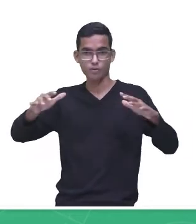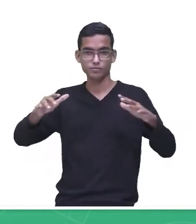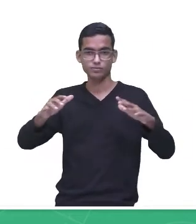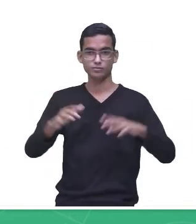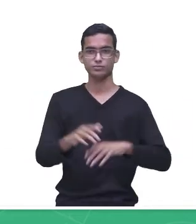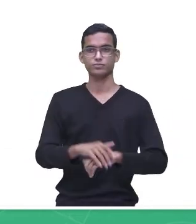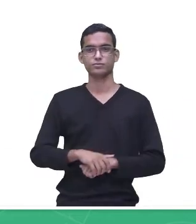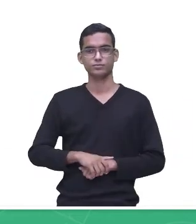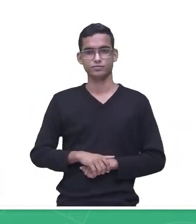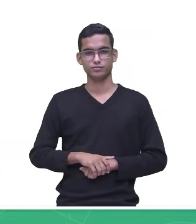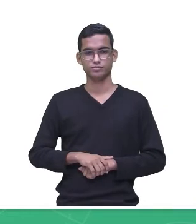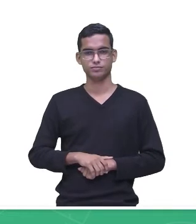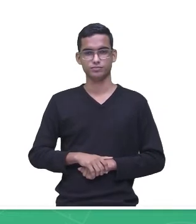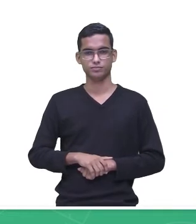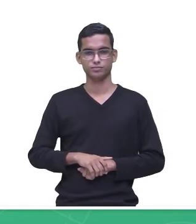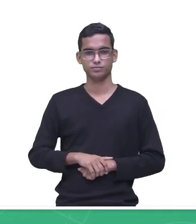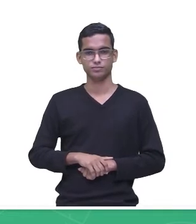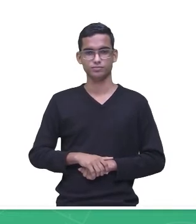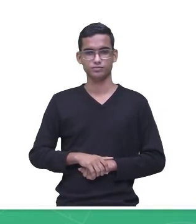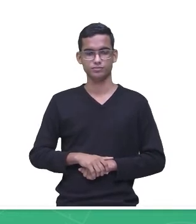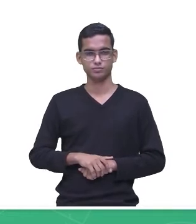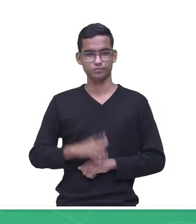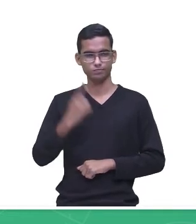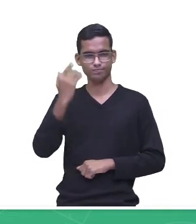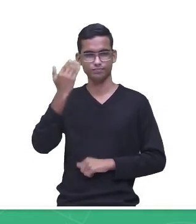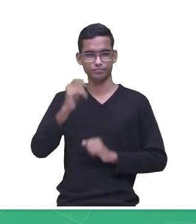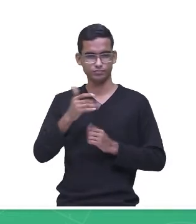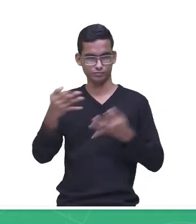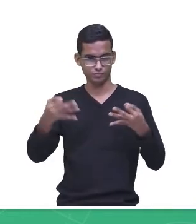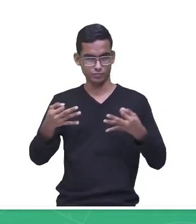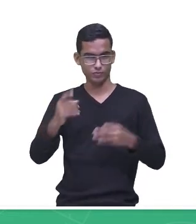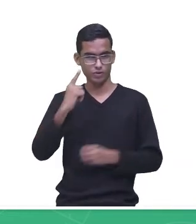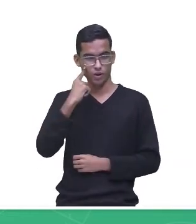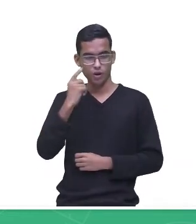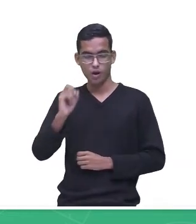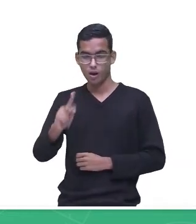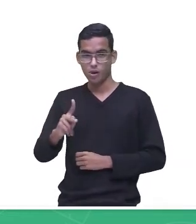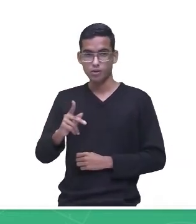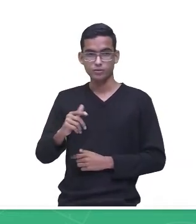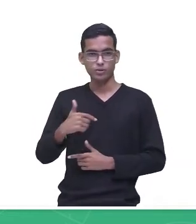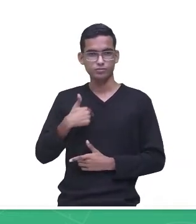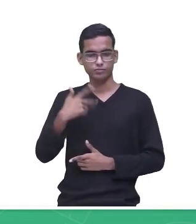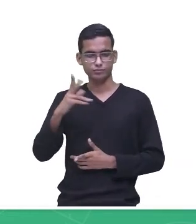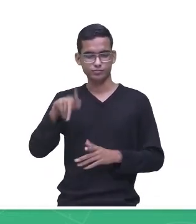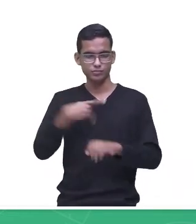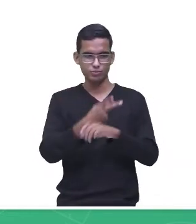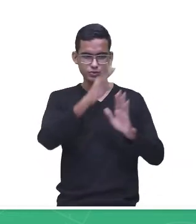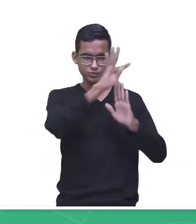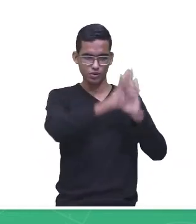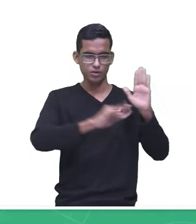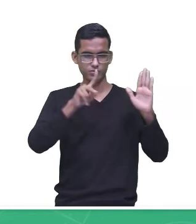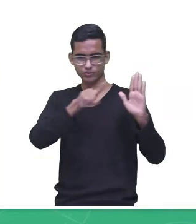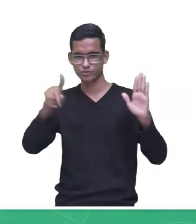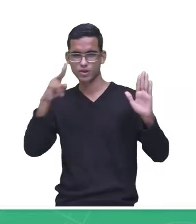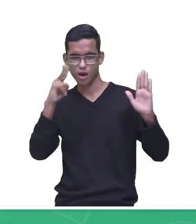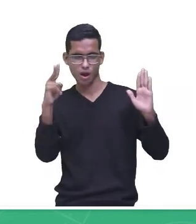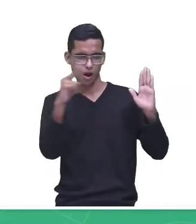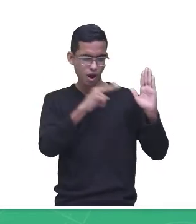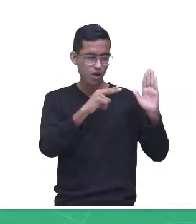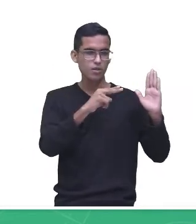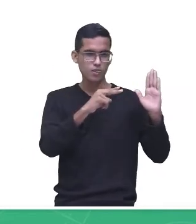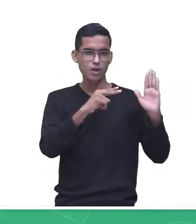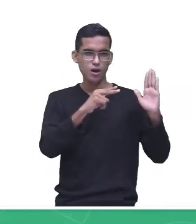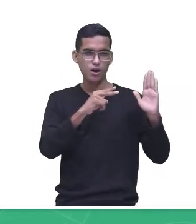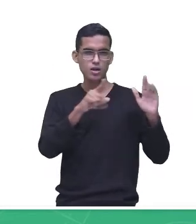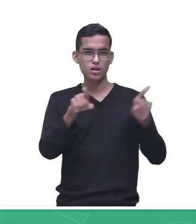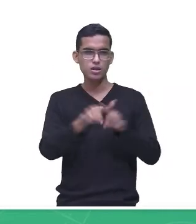coisa fantástica. Perfeito? Muito bem. A partir da citação acima e com base no mito da caverna, escreva o